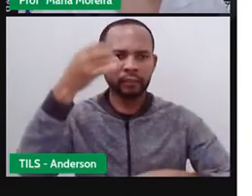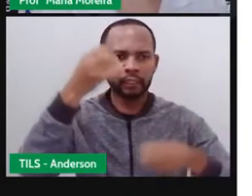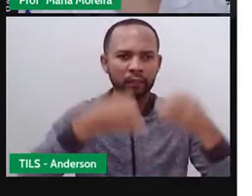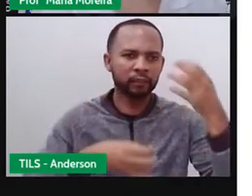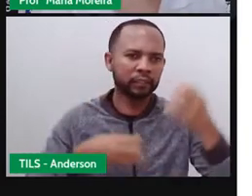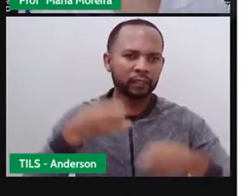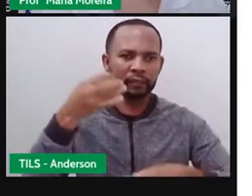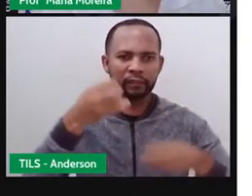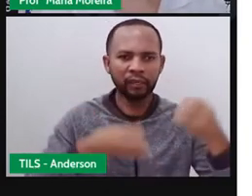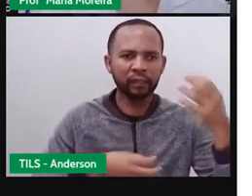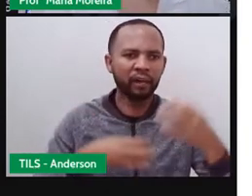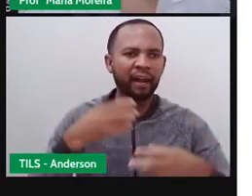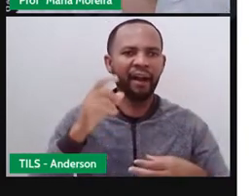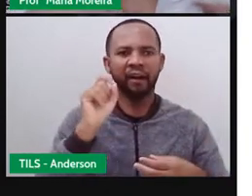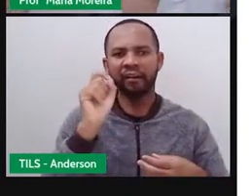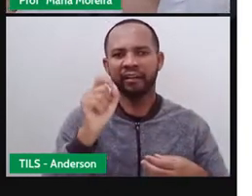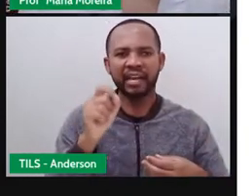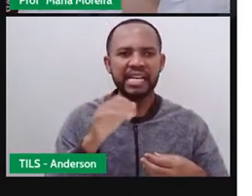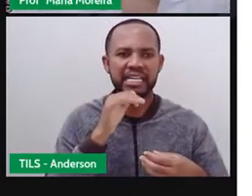dizer que a história vai ser o quê?